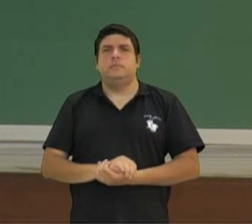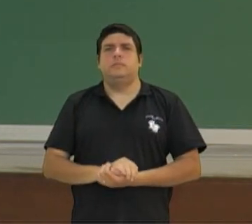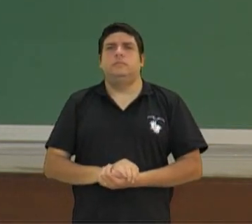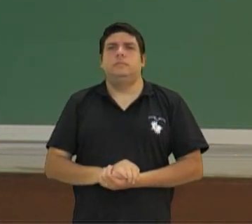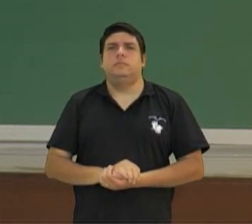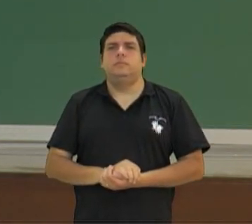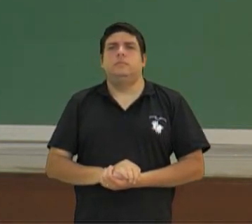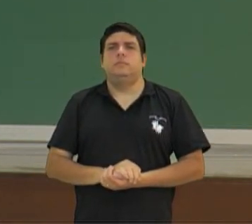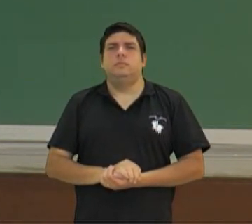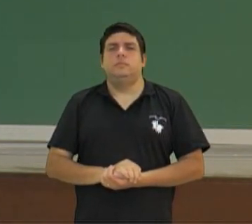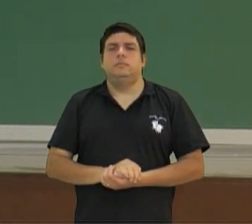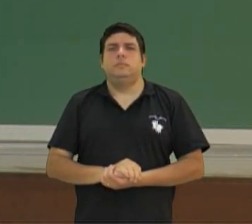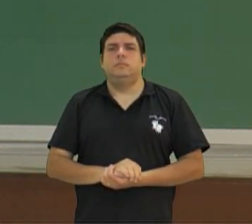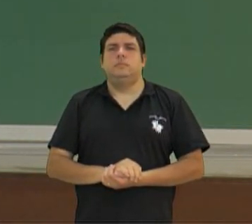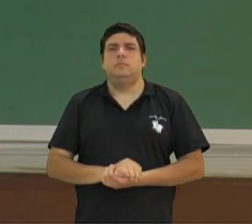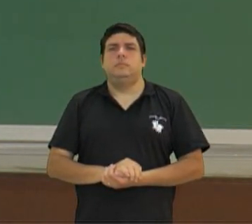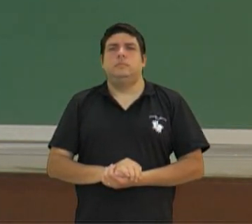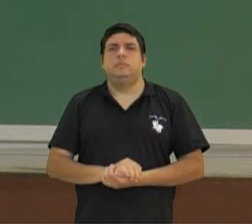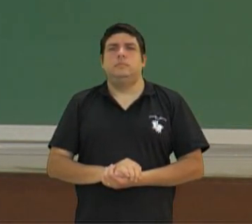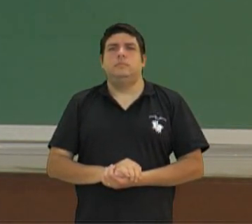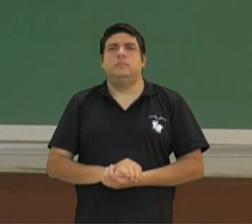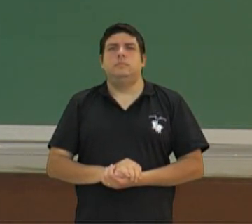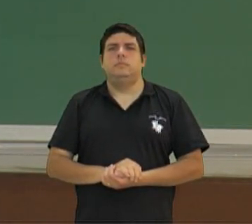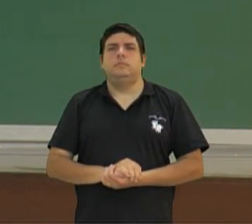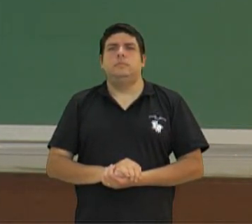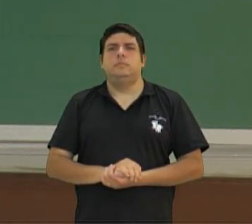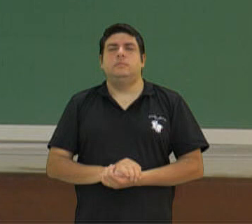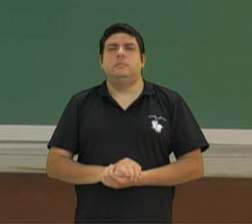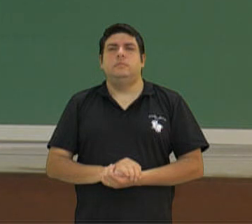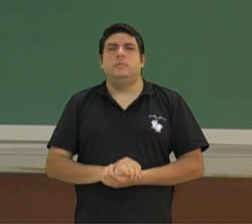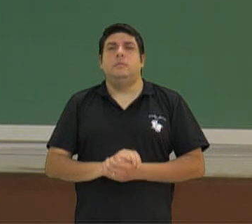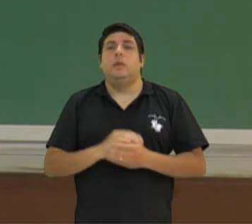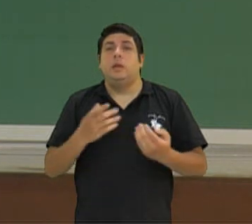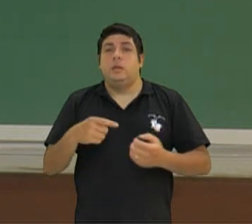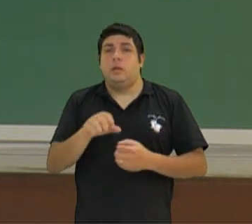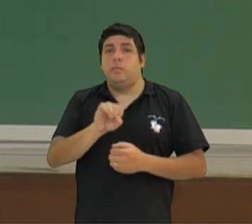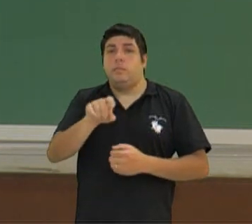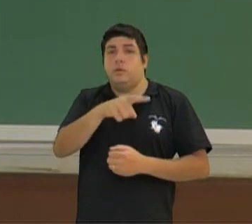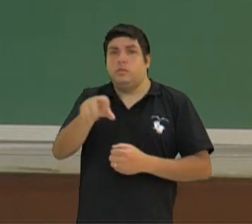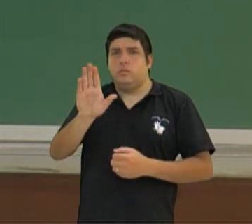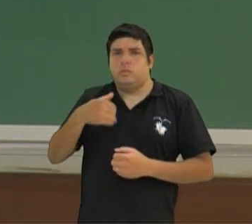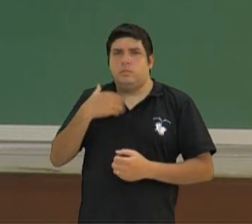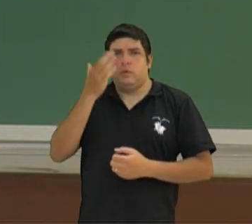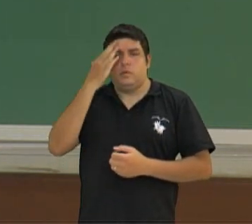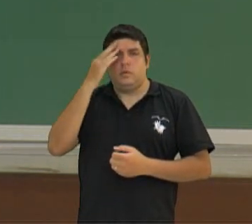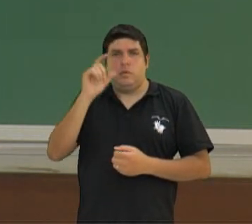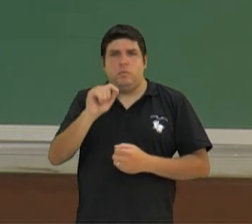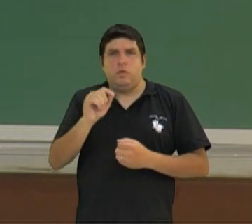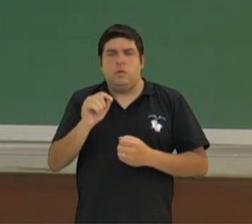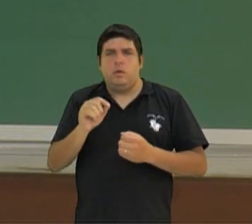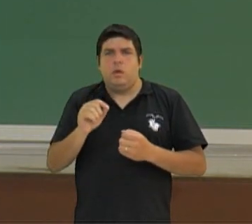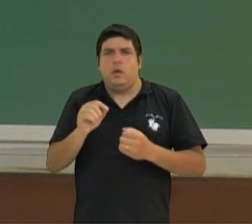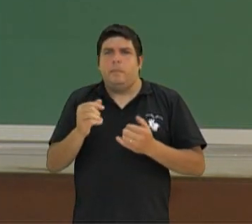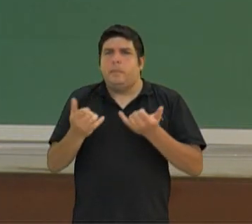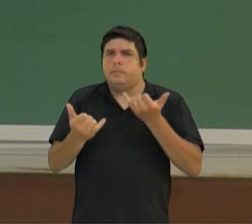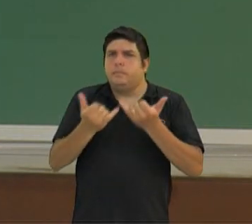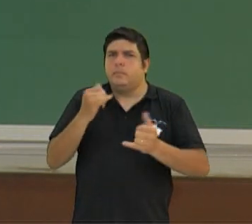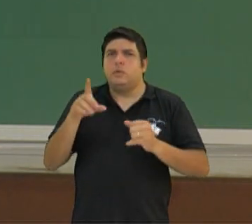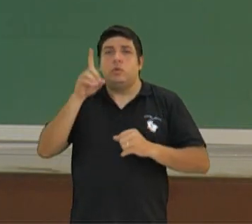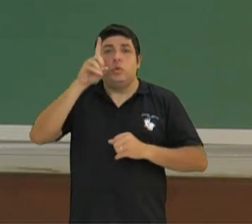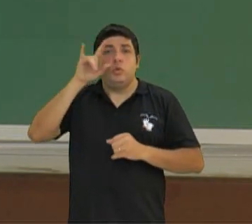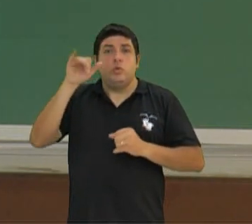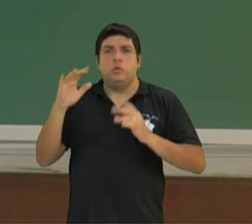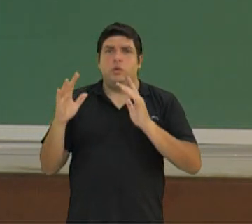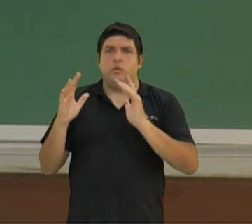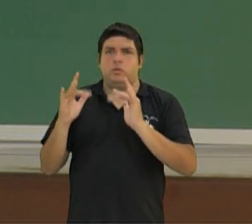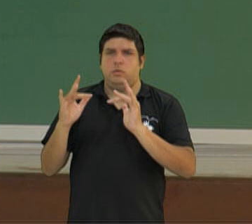on February 14th. Ok? Então, para quem já sabe aí, o Valentine's Day ele equivale ao Dia dos Namorados, beleza? A gente